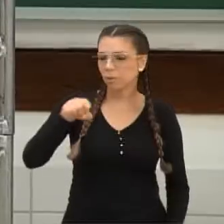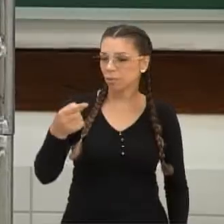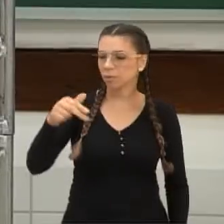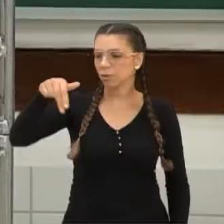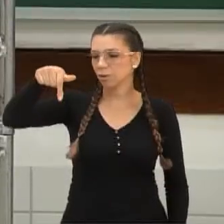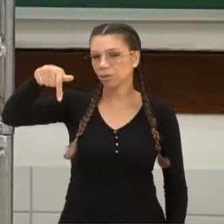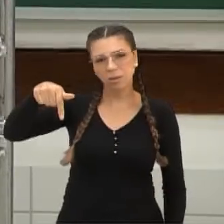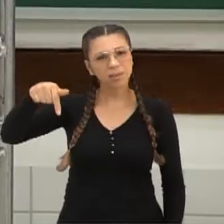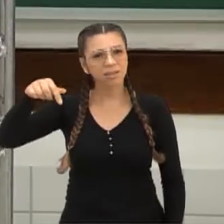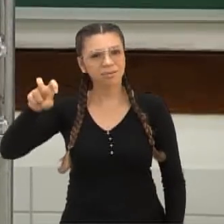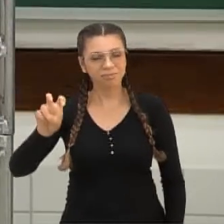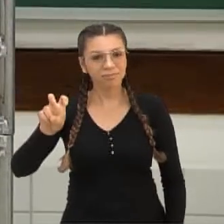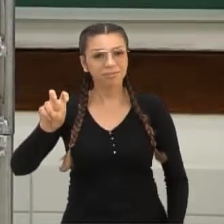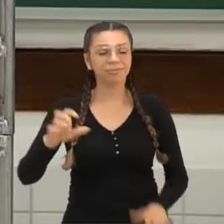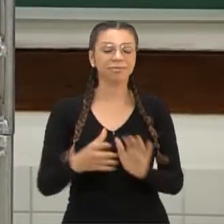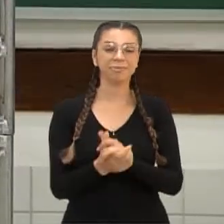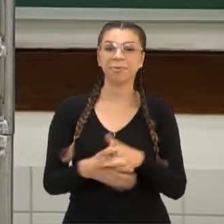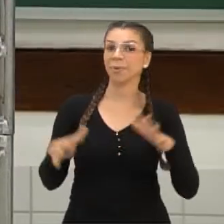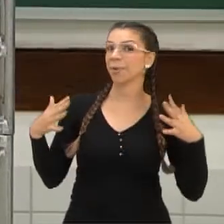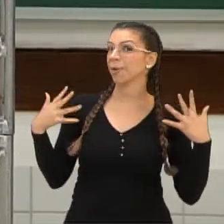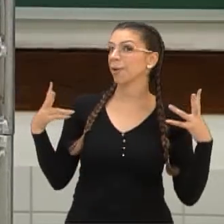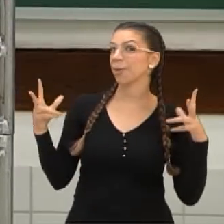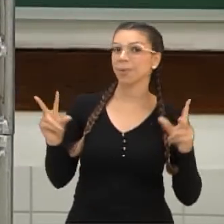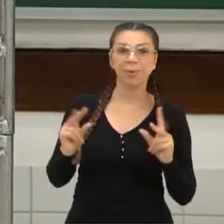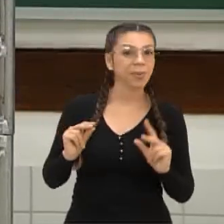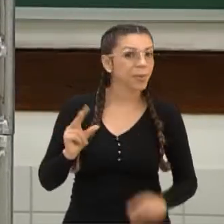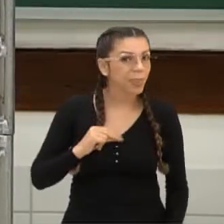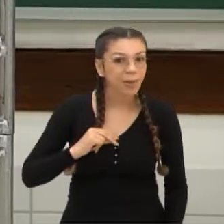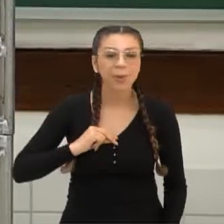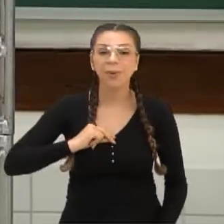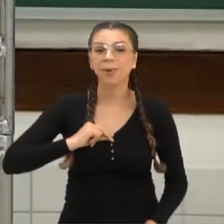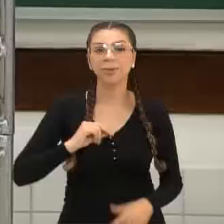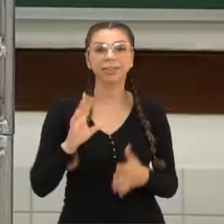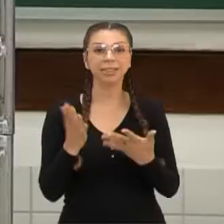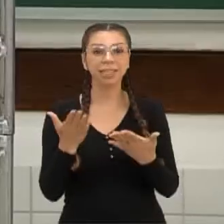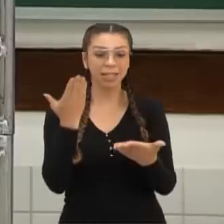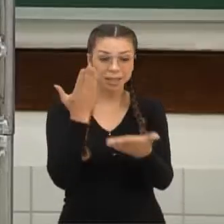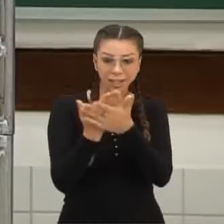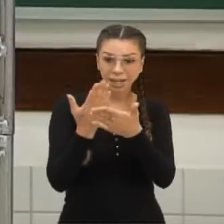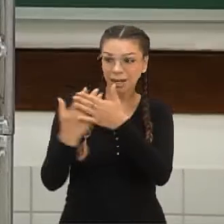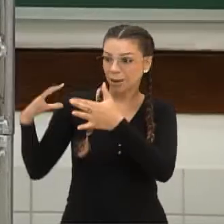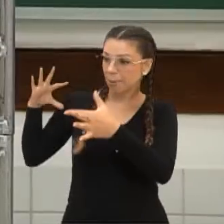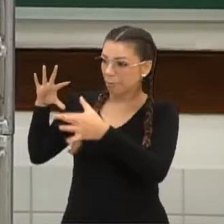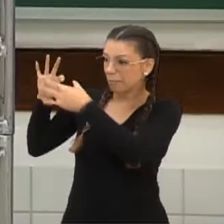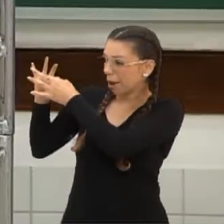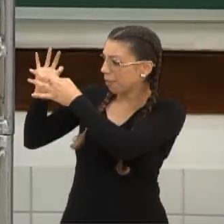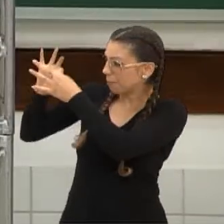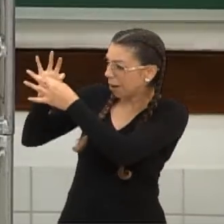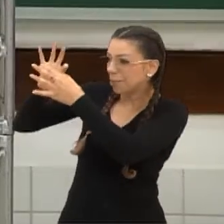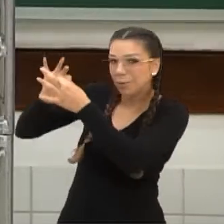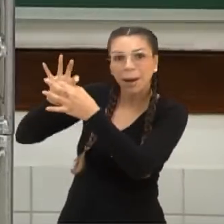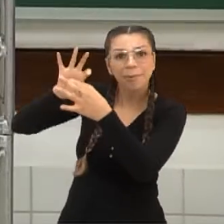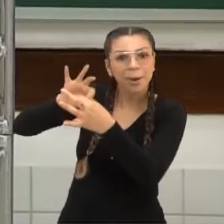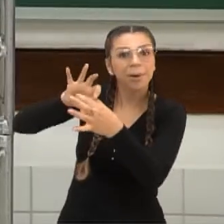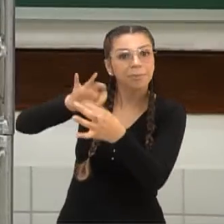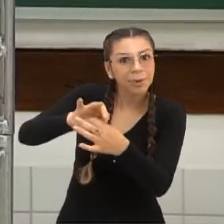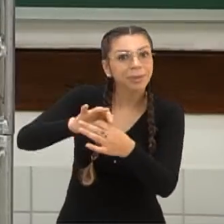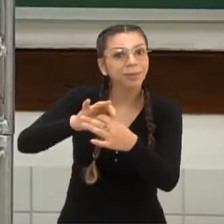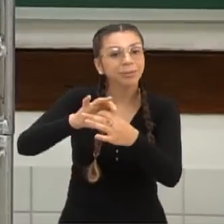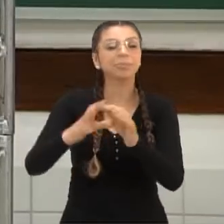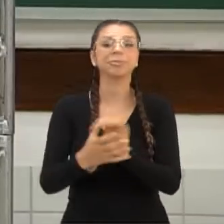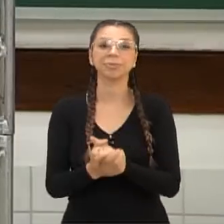0,75? Nossa, todas as aulas se ligam, né, professora? Isso mesmo. Vamos dividir o